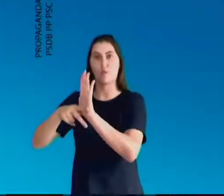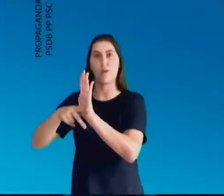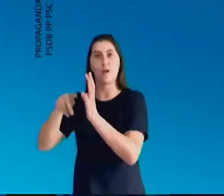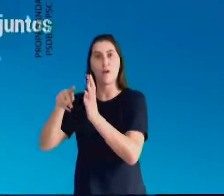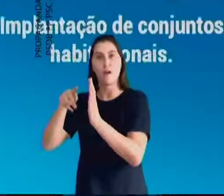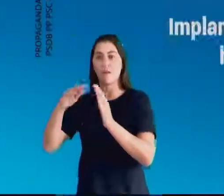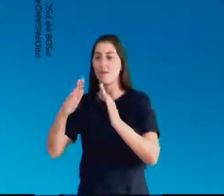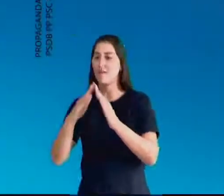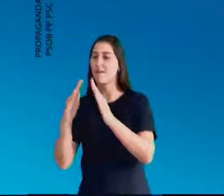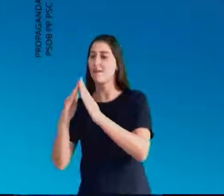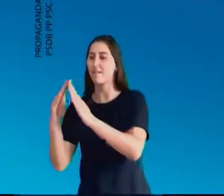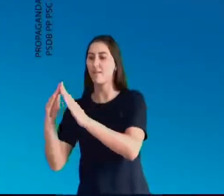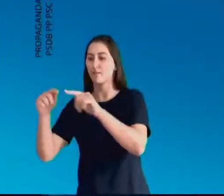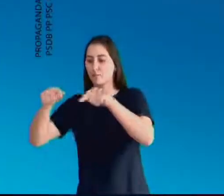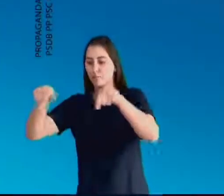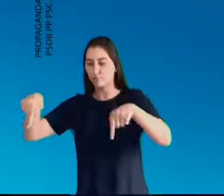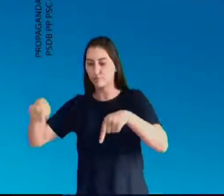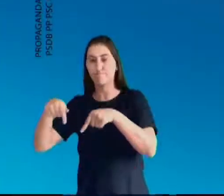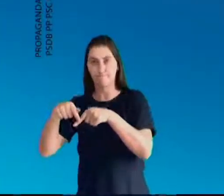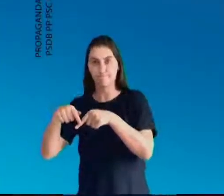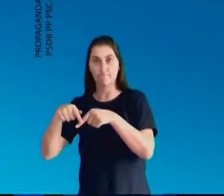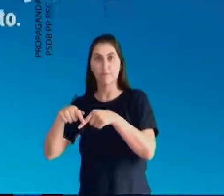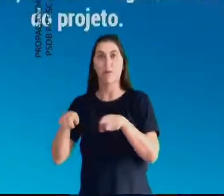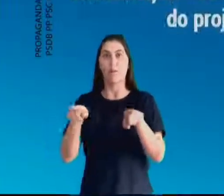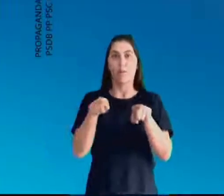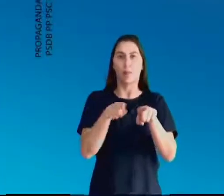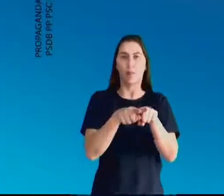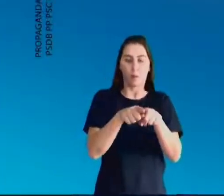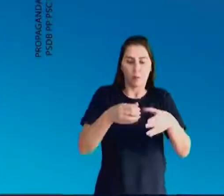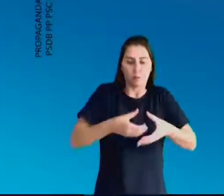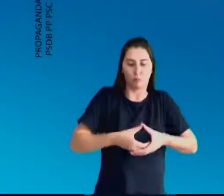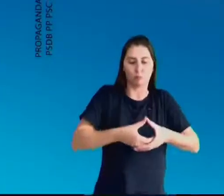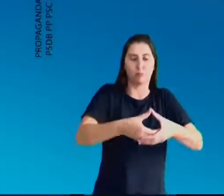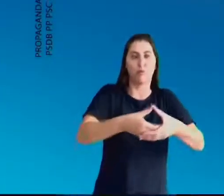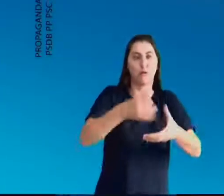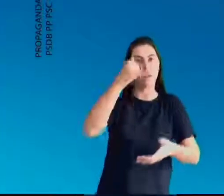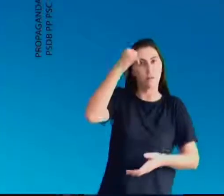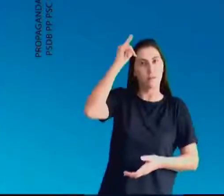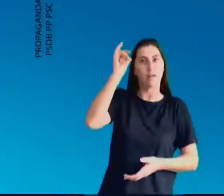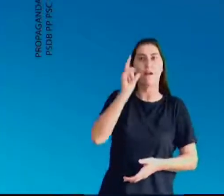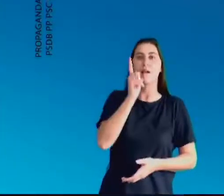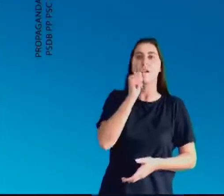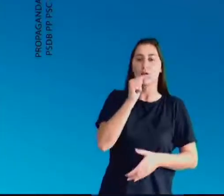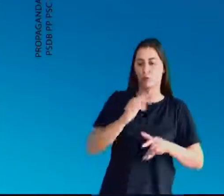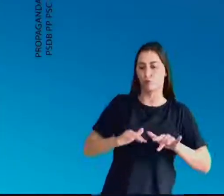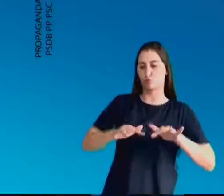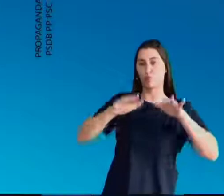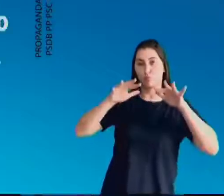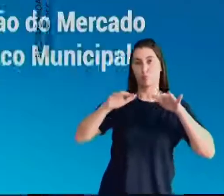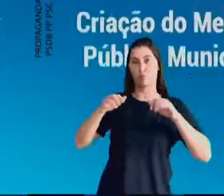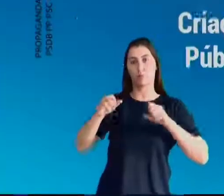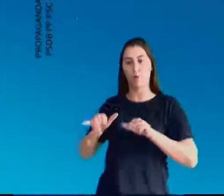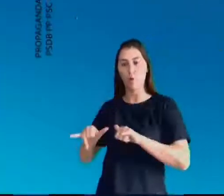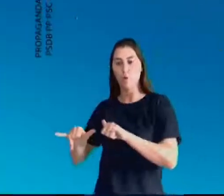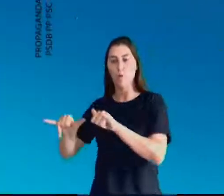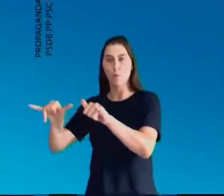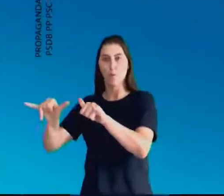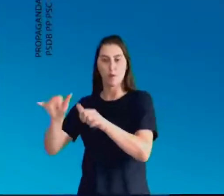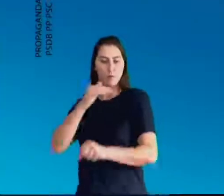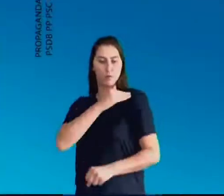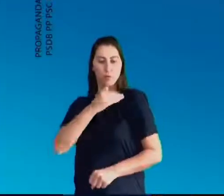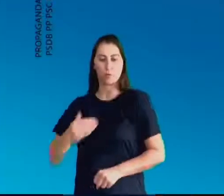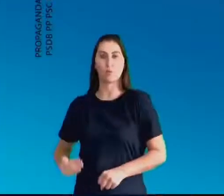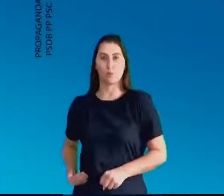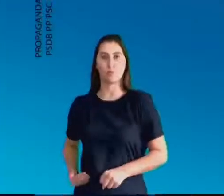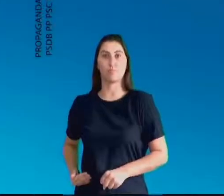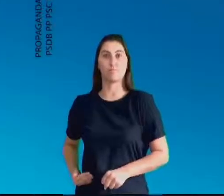idoso. Programa habitacional. Nova fase do túnel das enchentes.